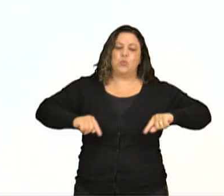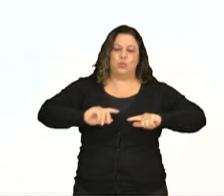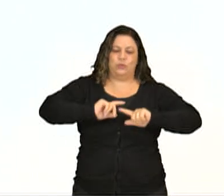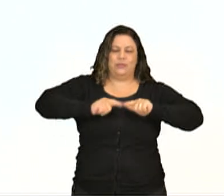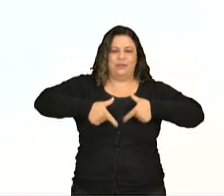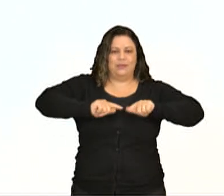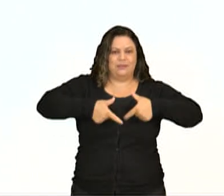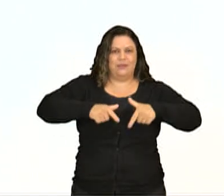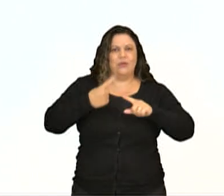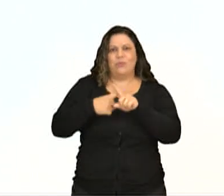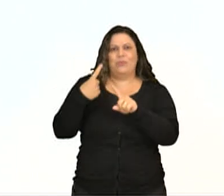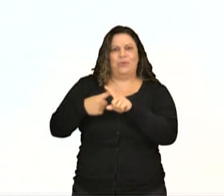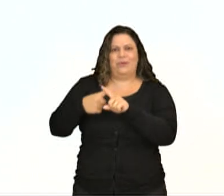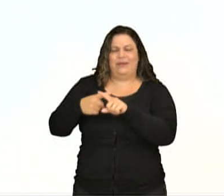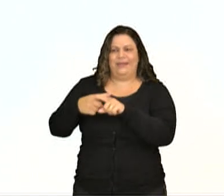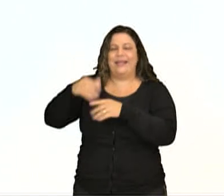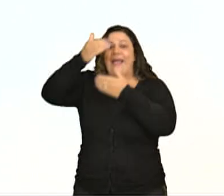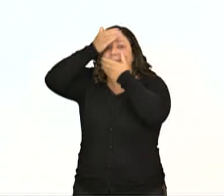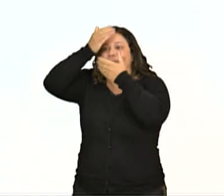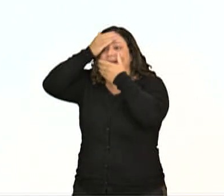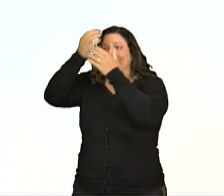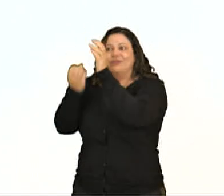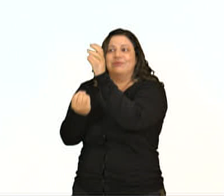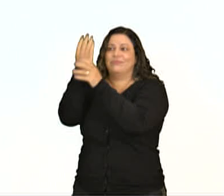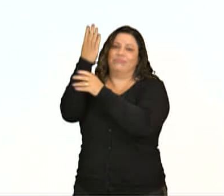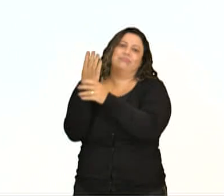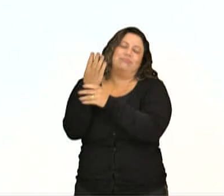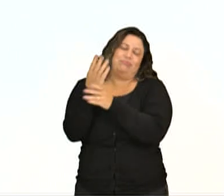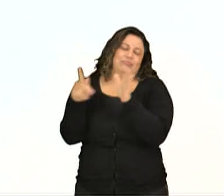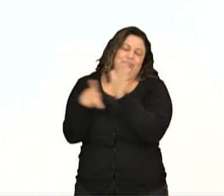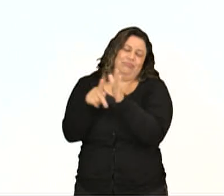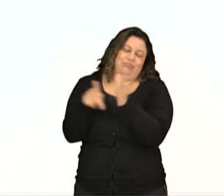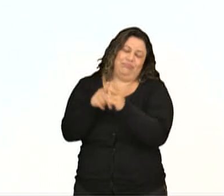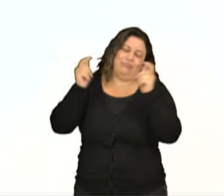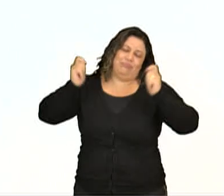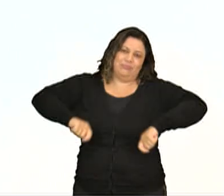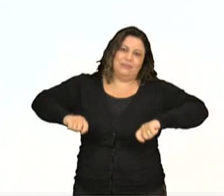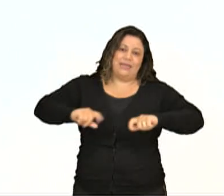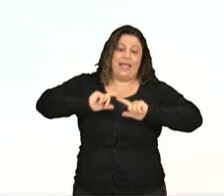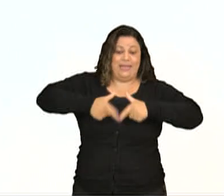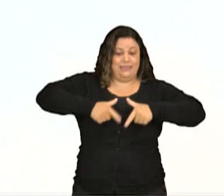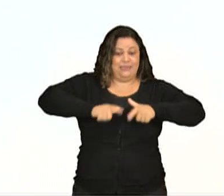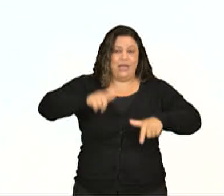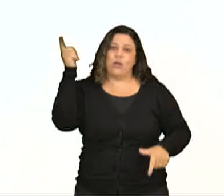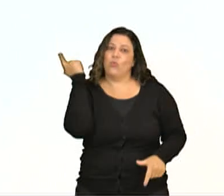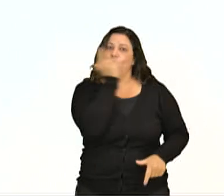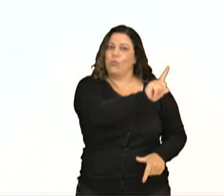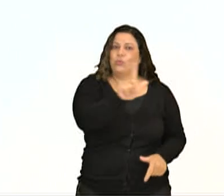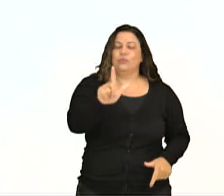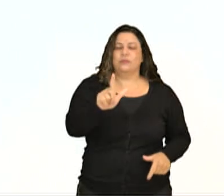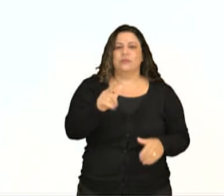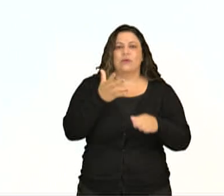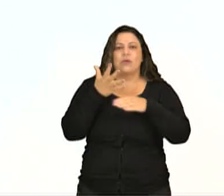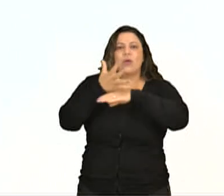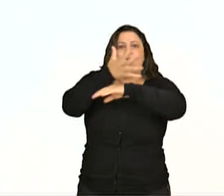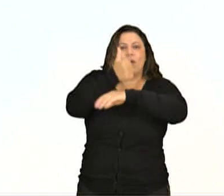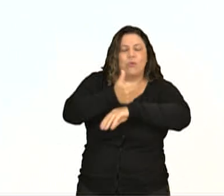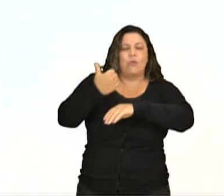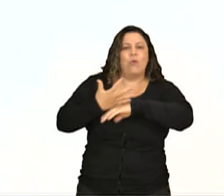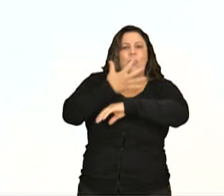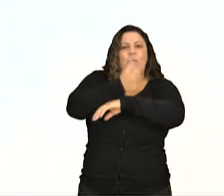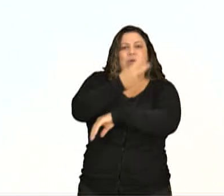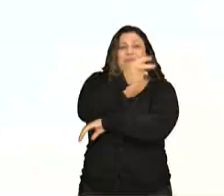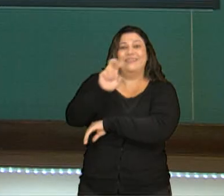Palestina não foi criada no mesmo momento. Israel venceu a disputa e ainda ocupou cerca de 25%